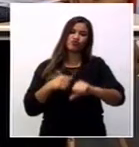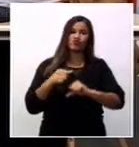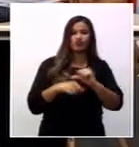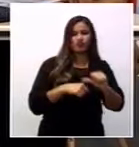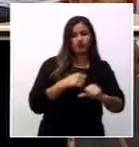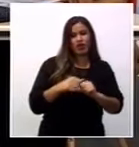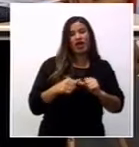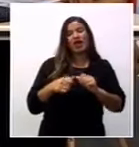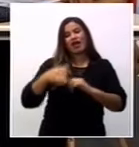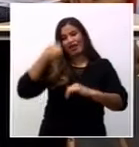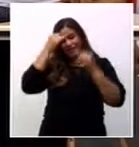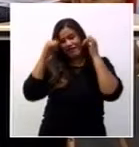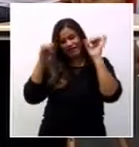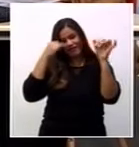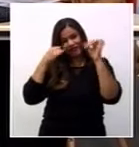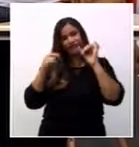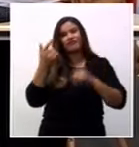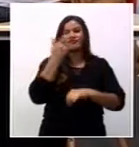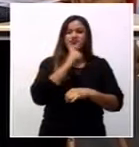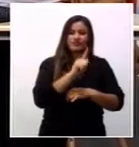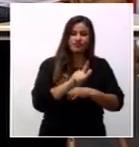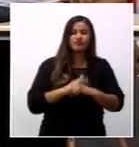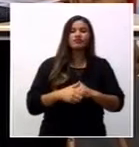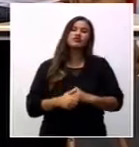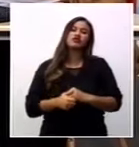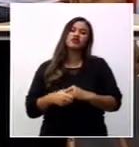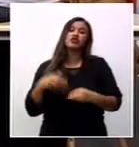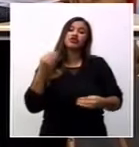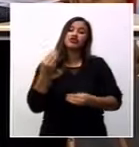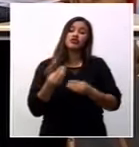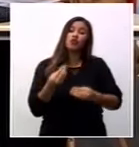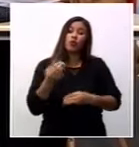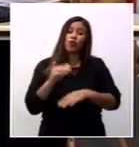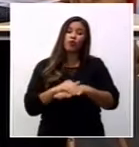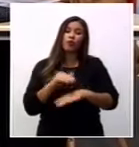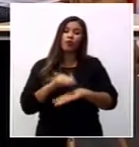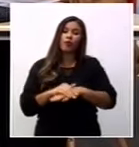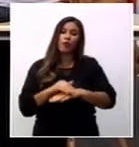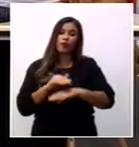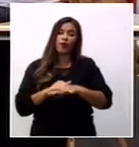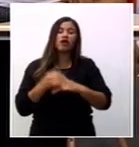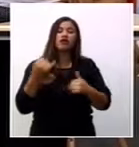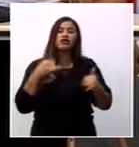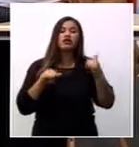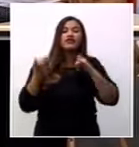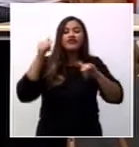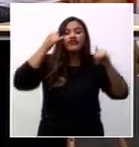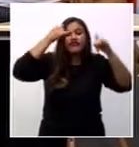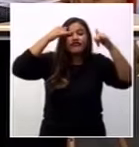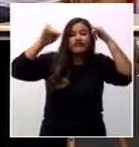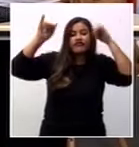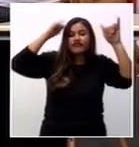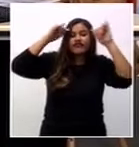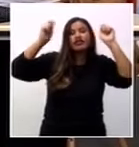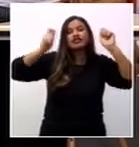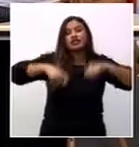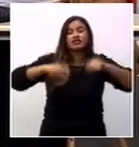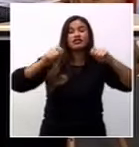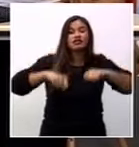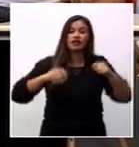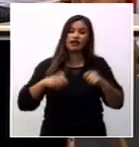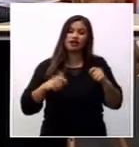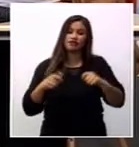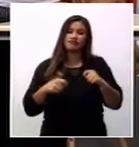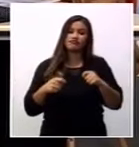da prevenção de desastres, né? E como a gente pode realmente evitar e reduzir, né, as consequências